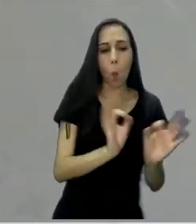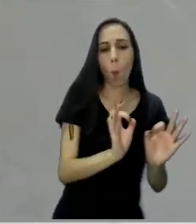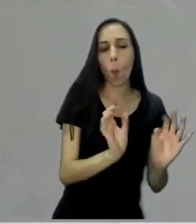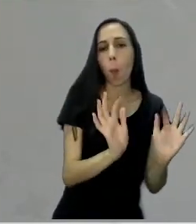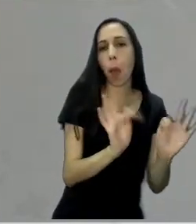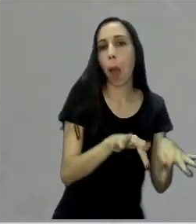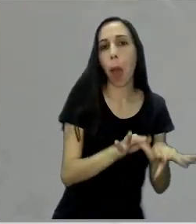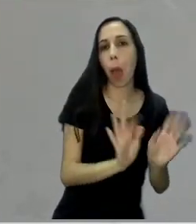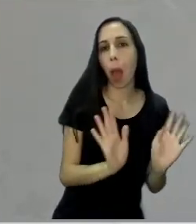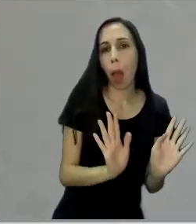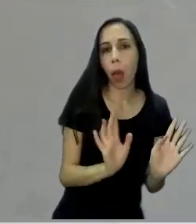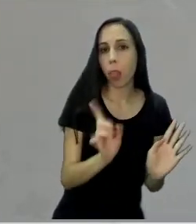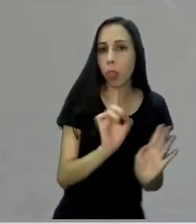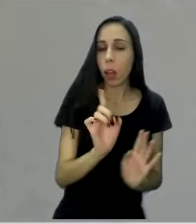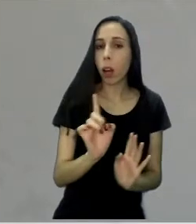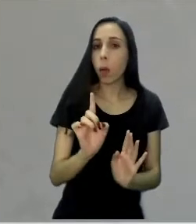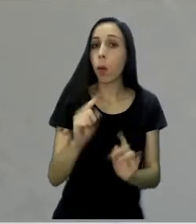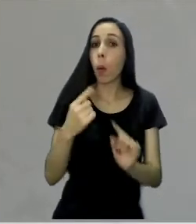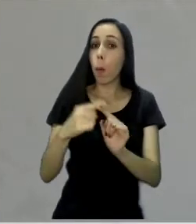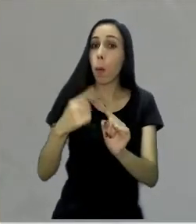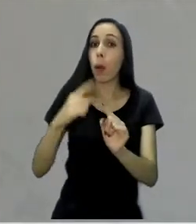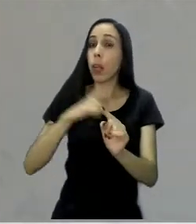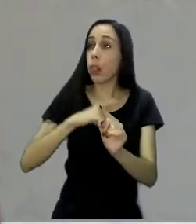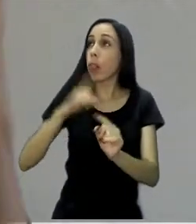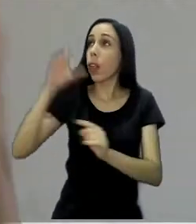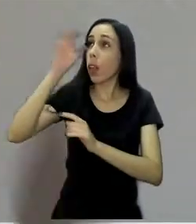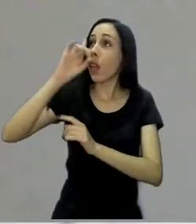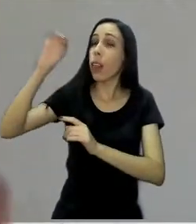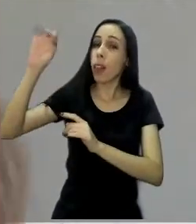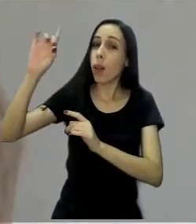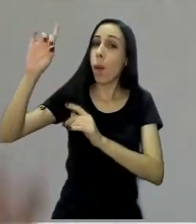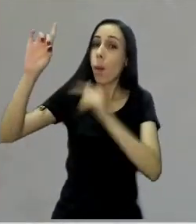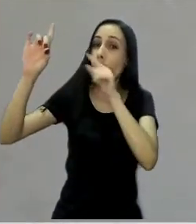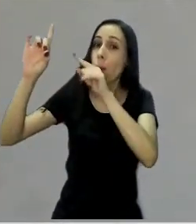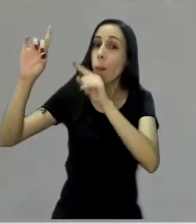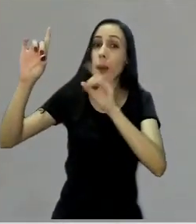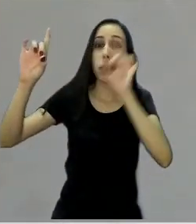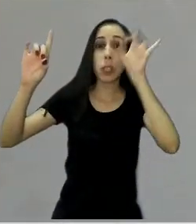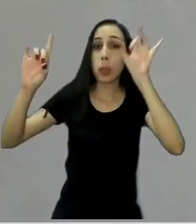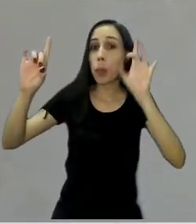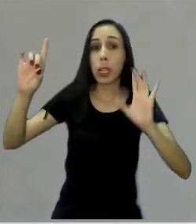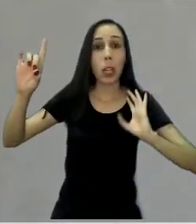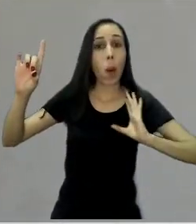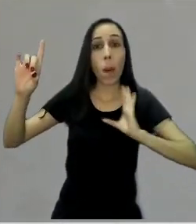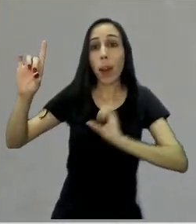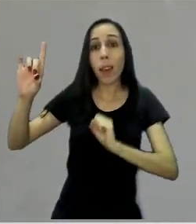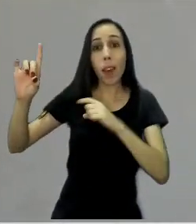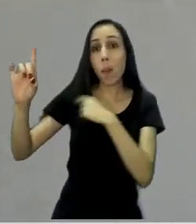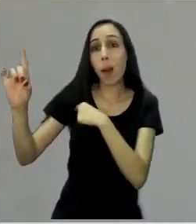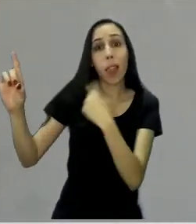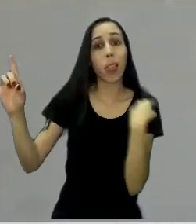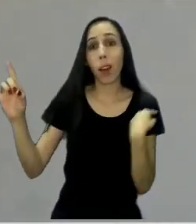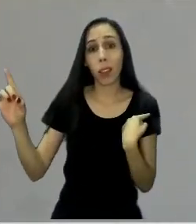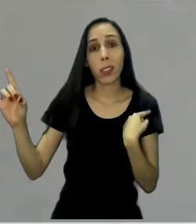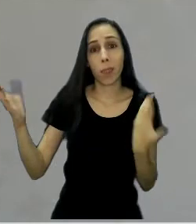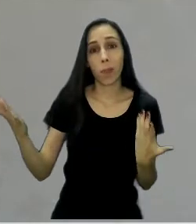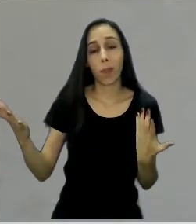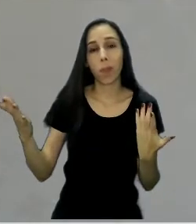no vazio, não vai acabar no nada, porque tem alguém que nos ama, tem alguém que nos